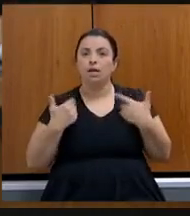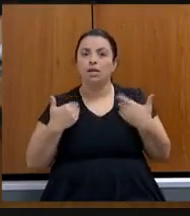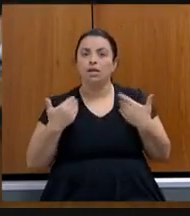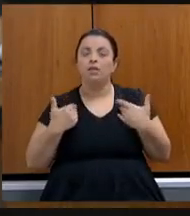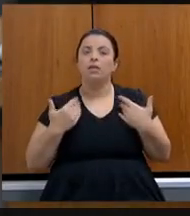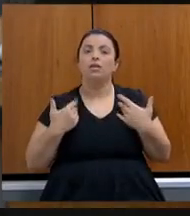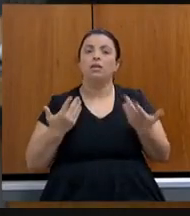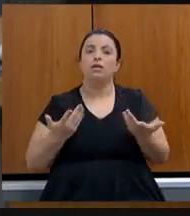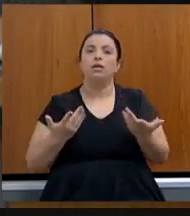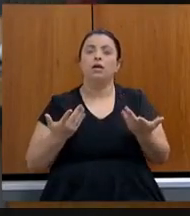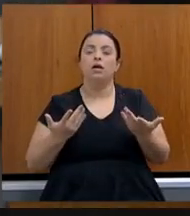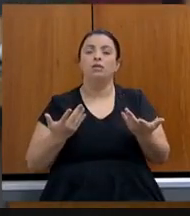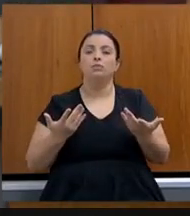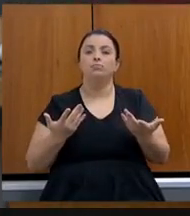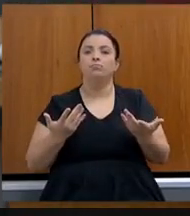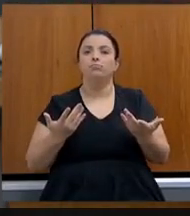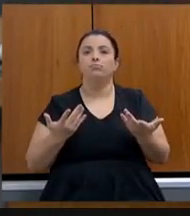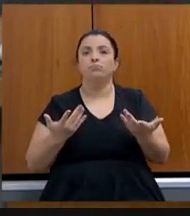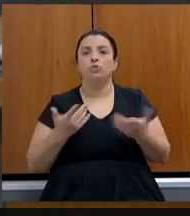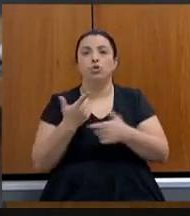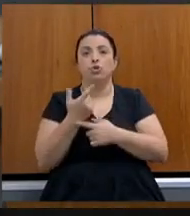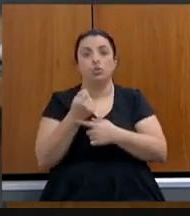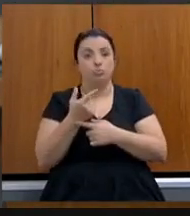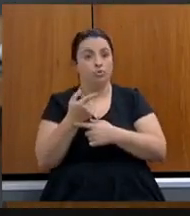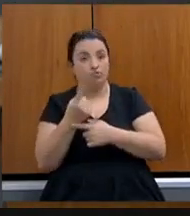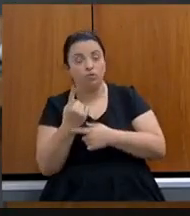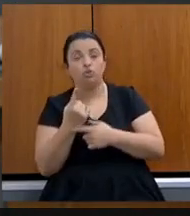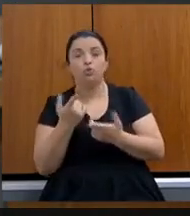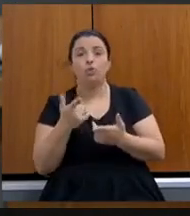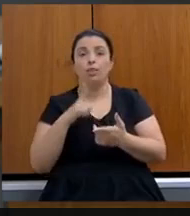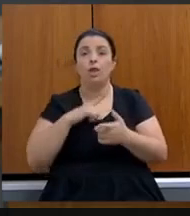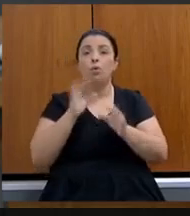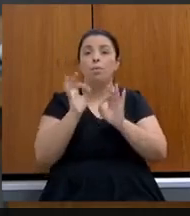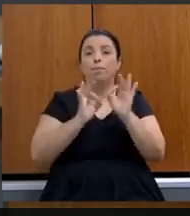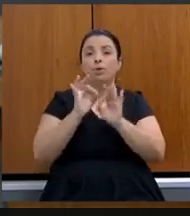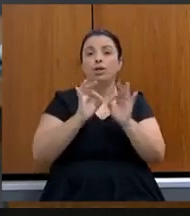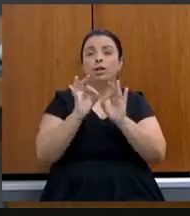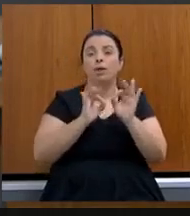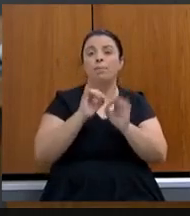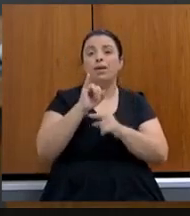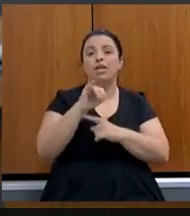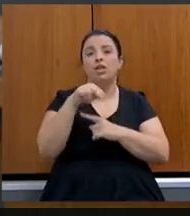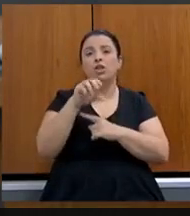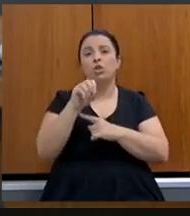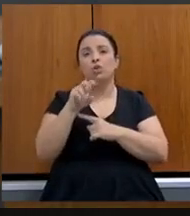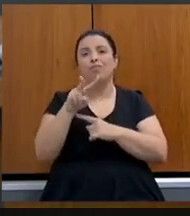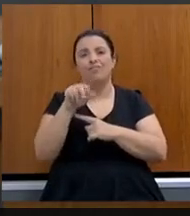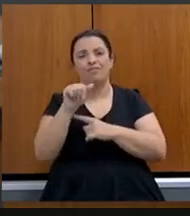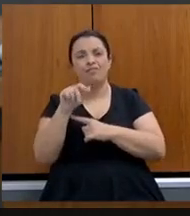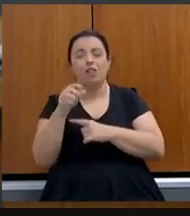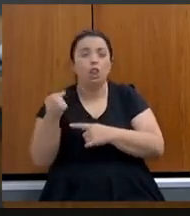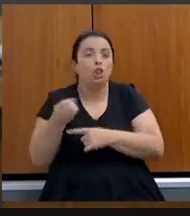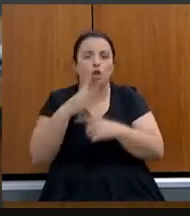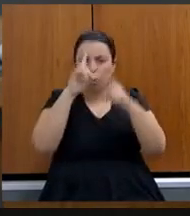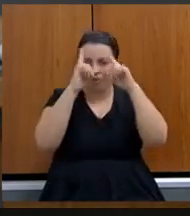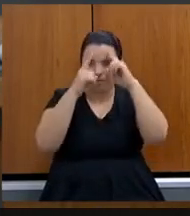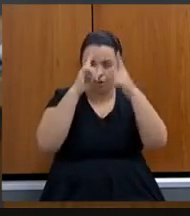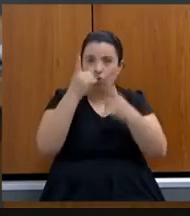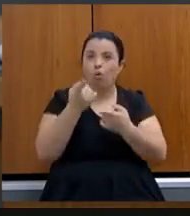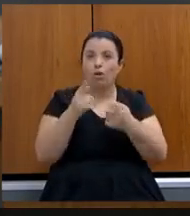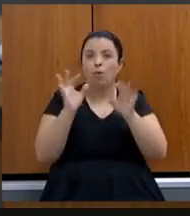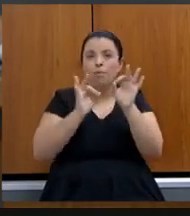aqui no ponto do 2021 nós trazemos um programa inovador de EJA que é hoje nossos rumos lançamos